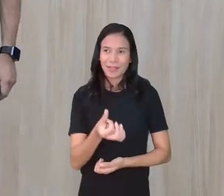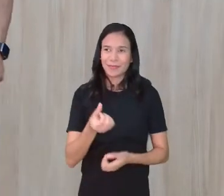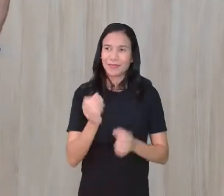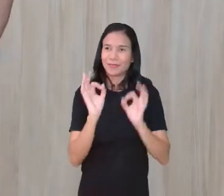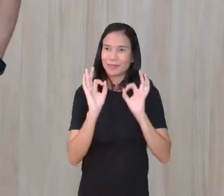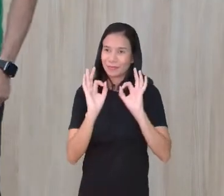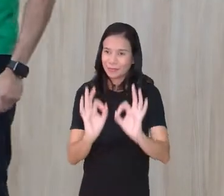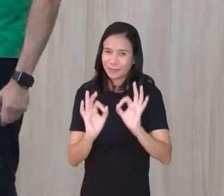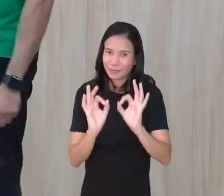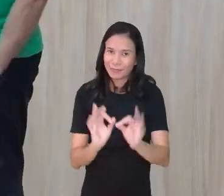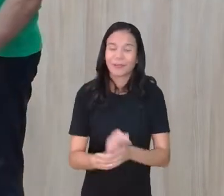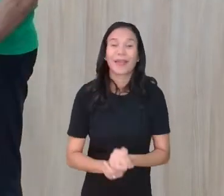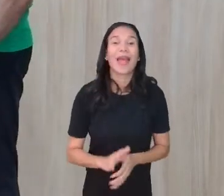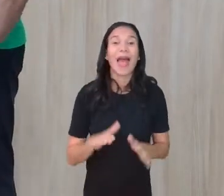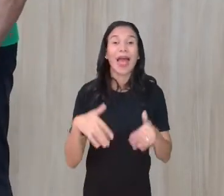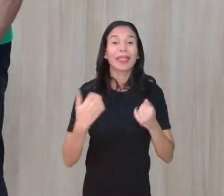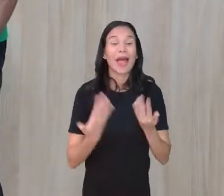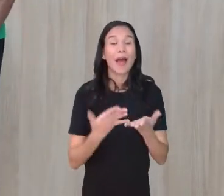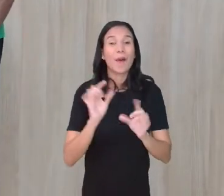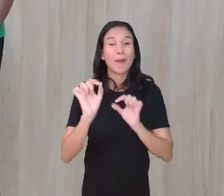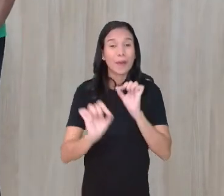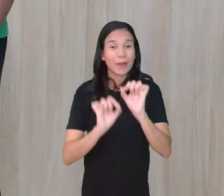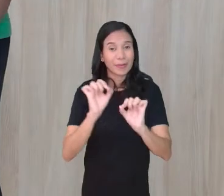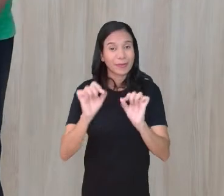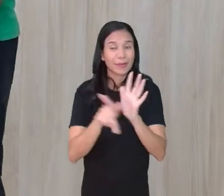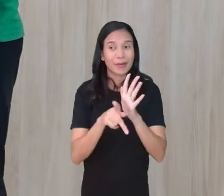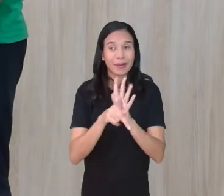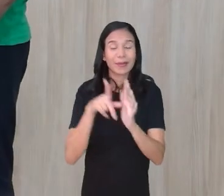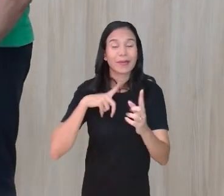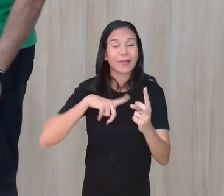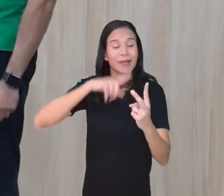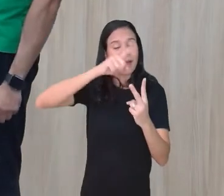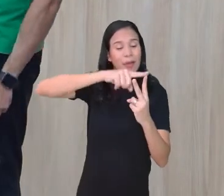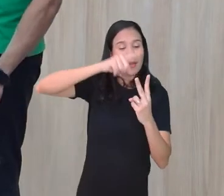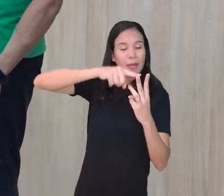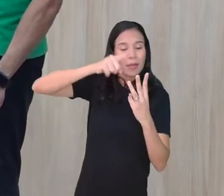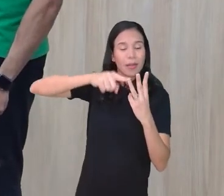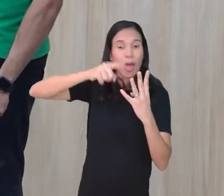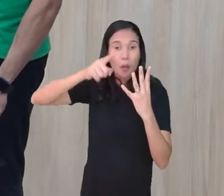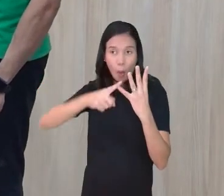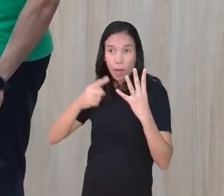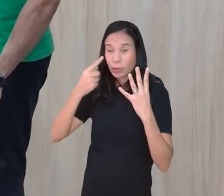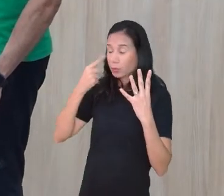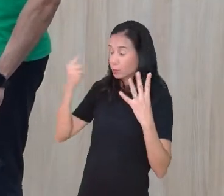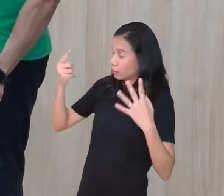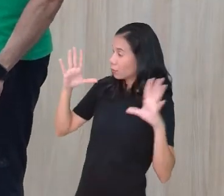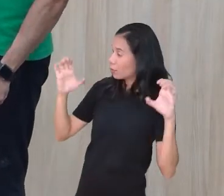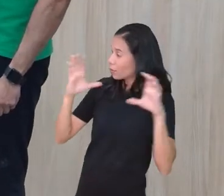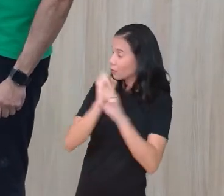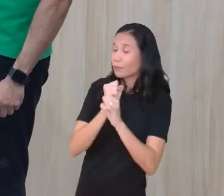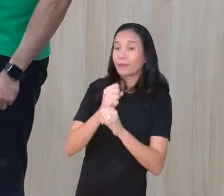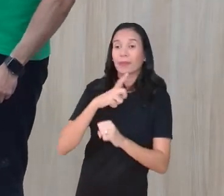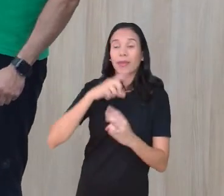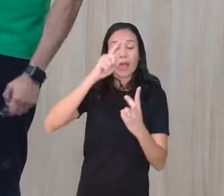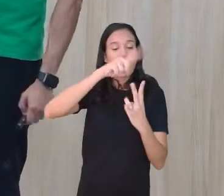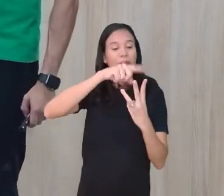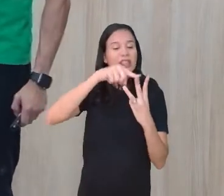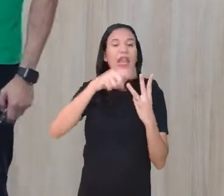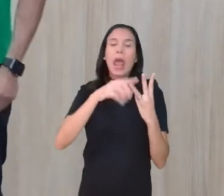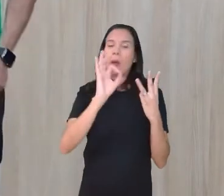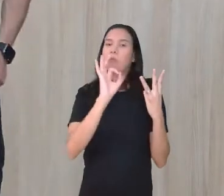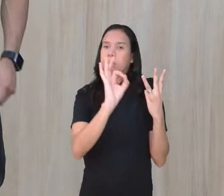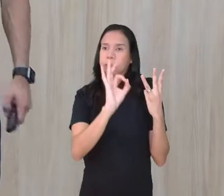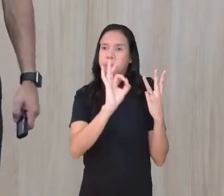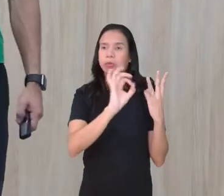6. Beleza? Então, dessas 3 aí, certo? Dessas 4 opções aí, 3 foram